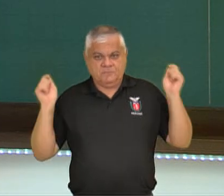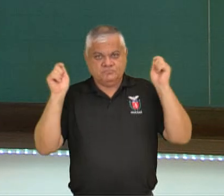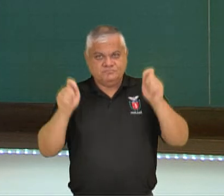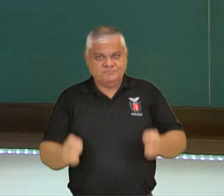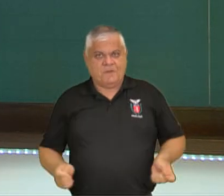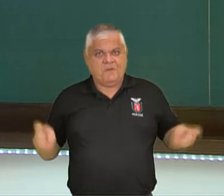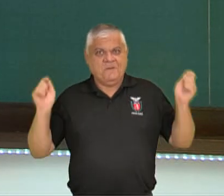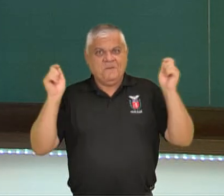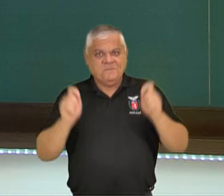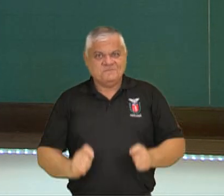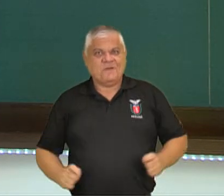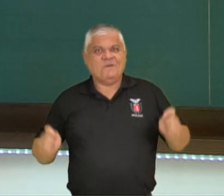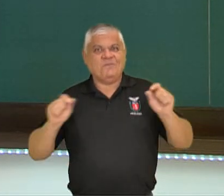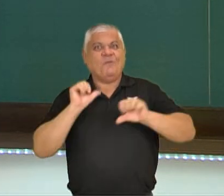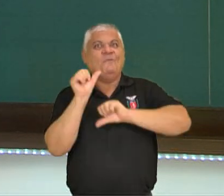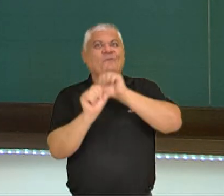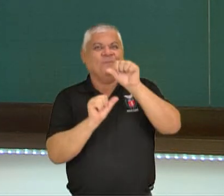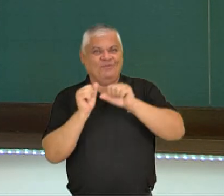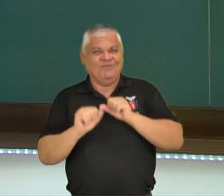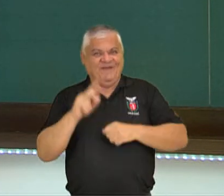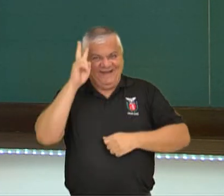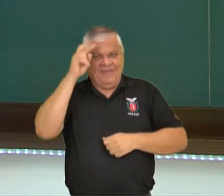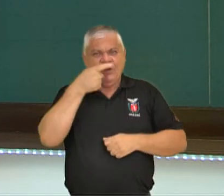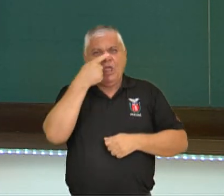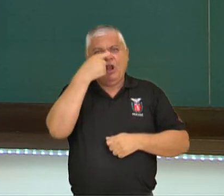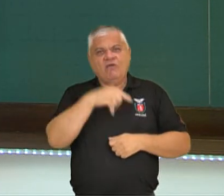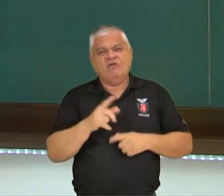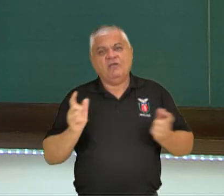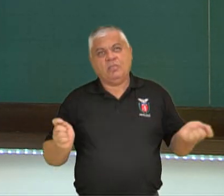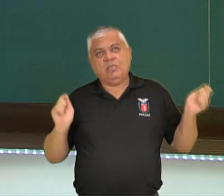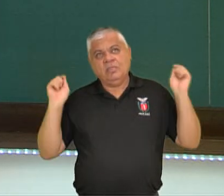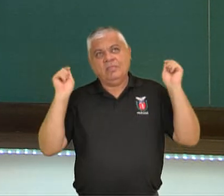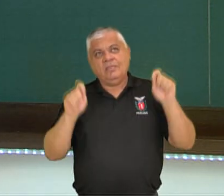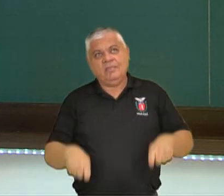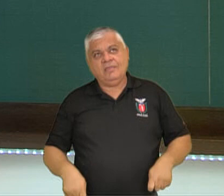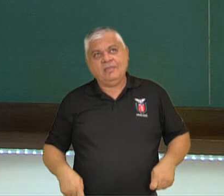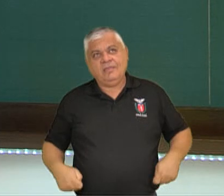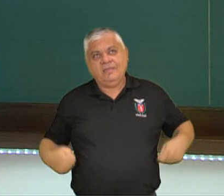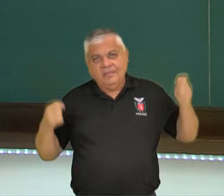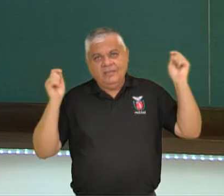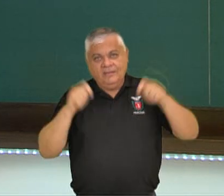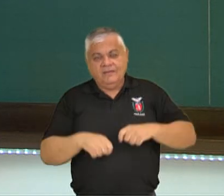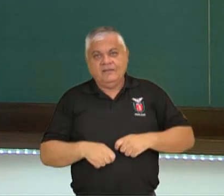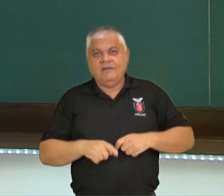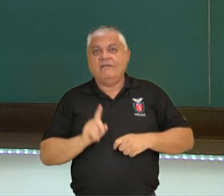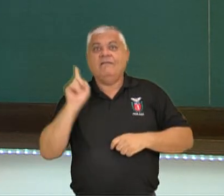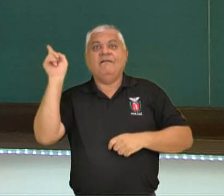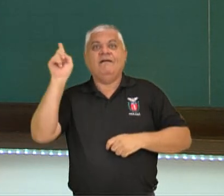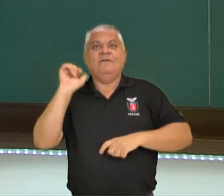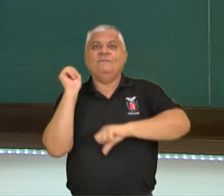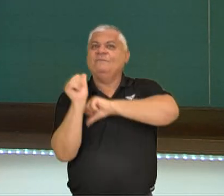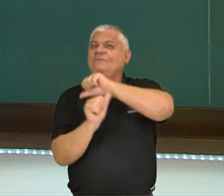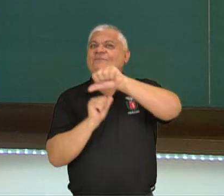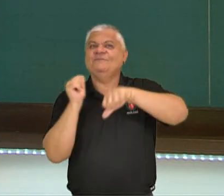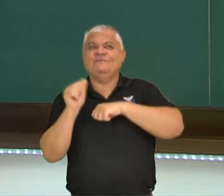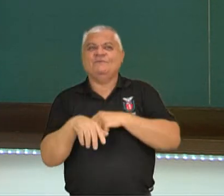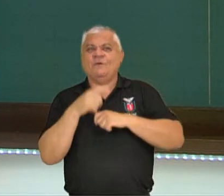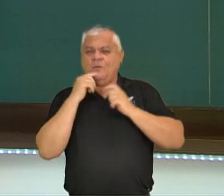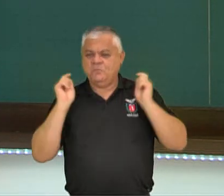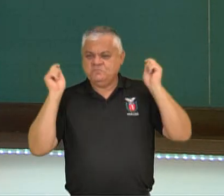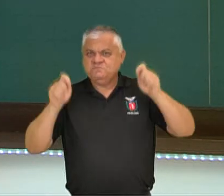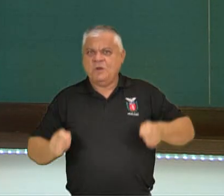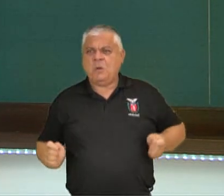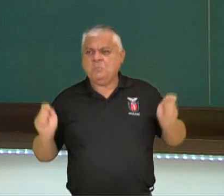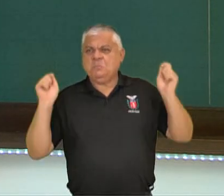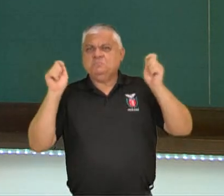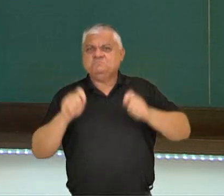já mudou aqui no nosso GIF, né? Então, o nosso elefantinho estava bem devagar, agora, olha, como ele foi desenvolvendo uma